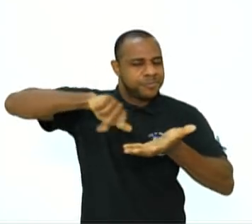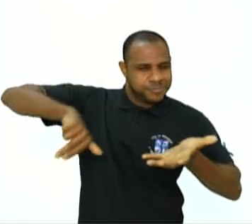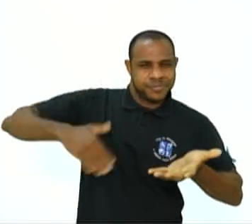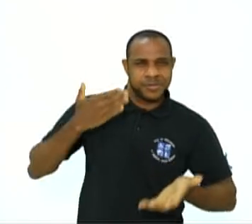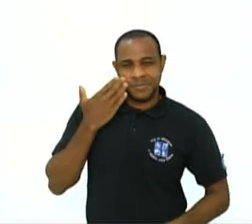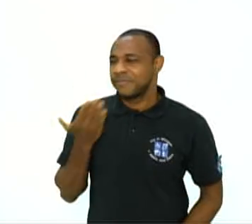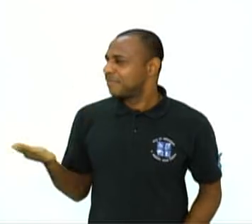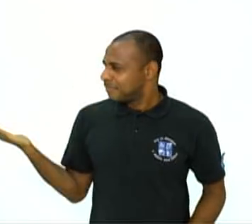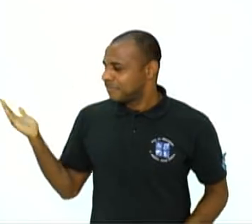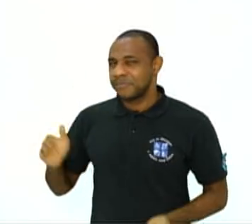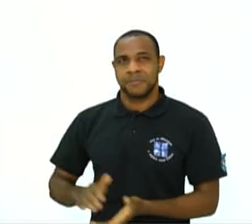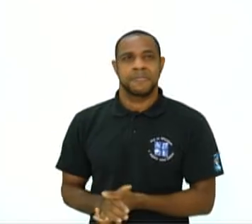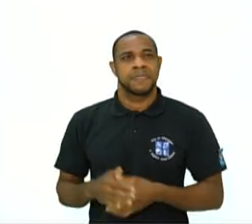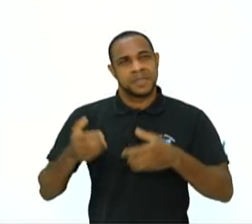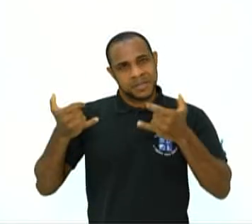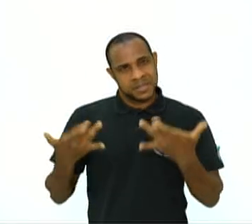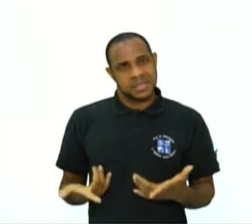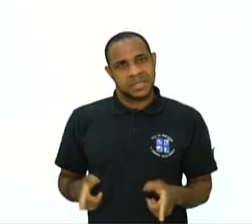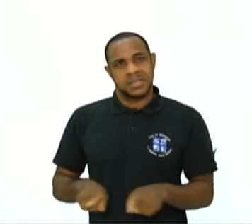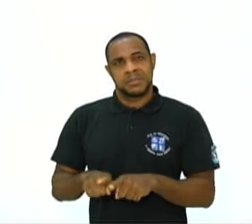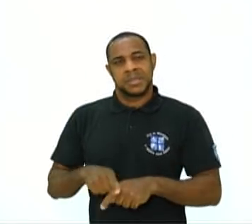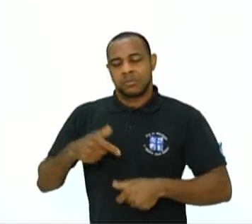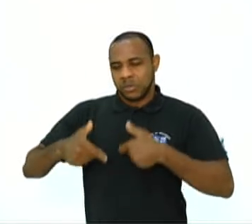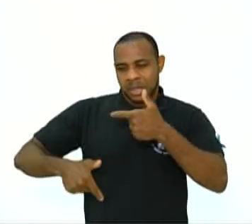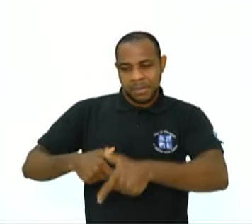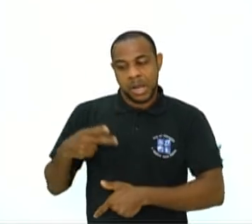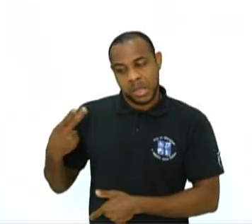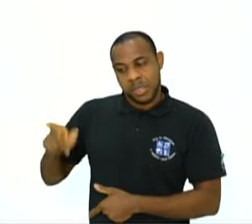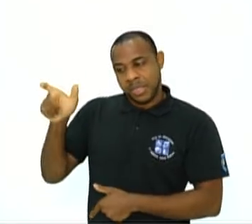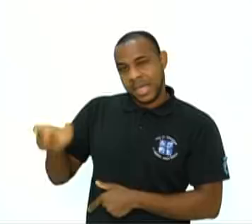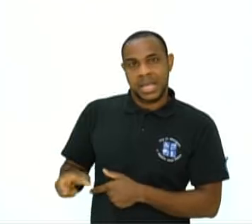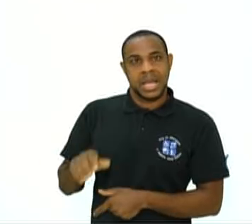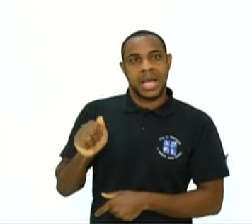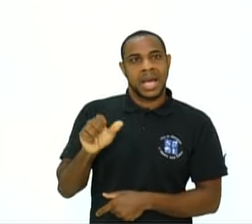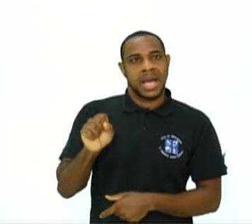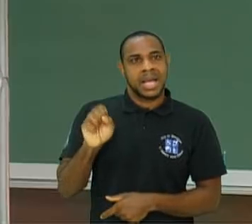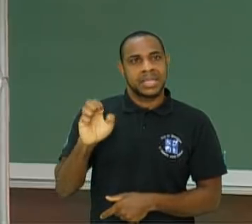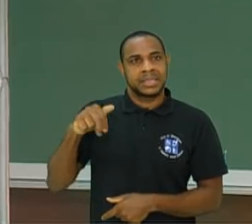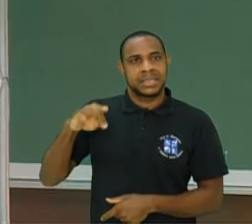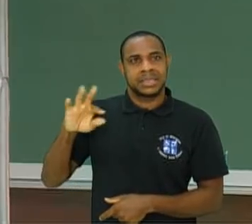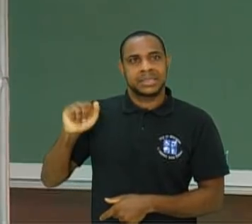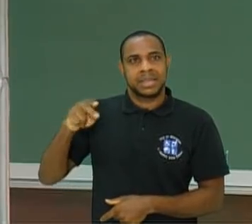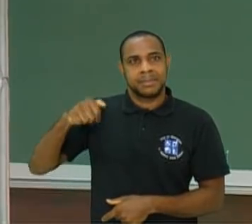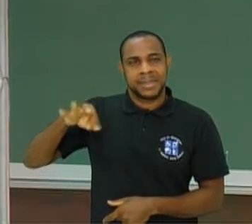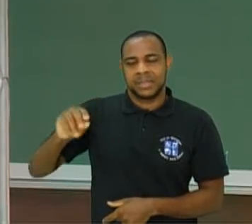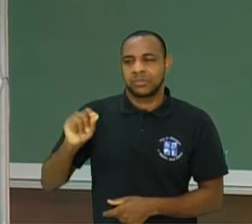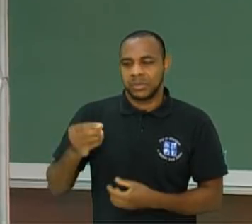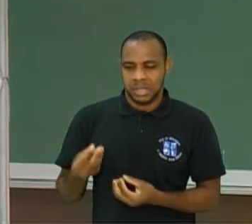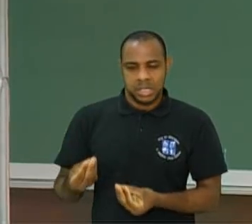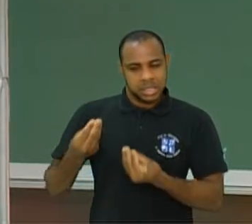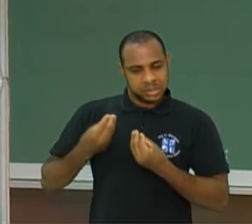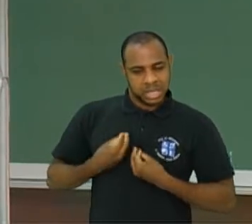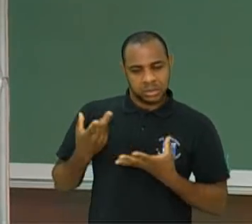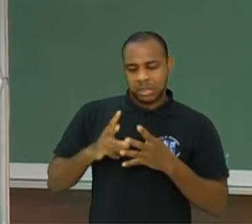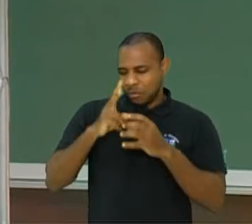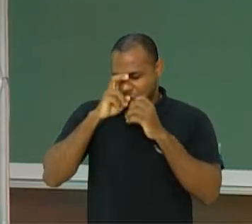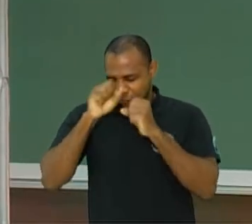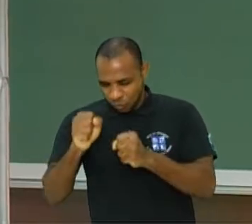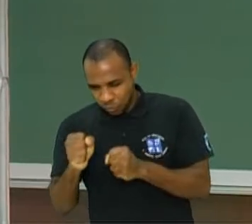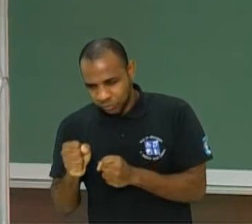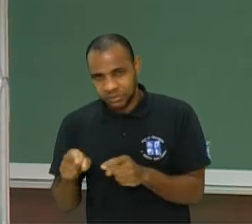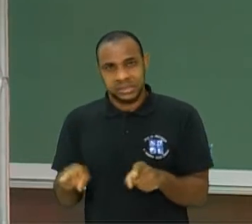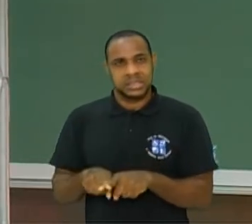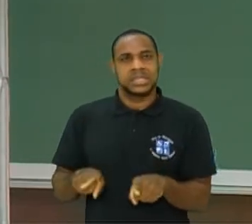afrodescendente. Falamos também da obra Assentamento dela, né, que quer trazer, né, força e visibilidade para a